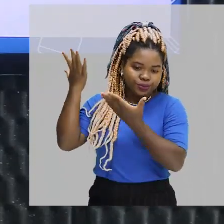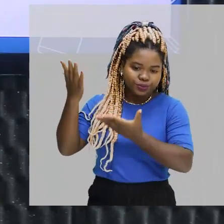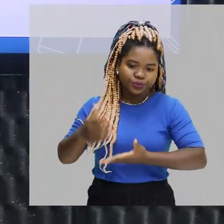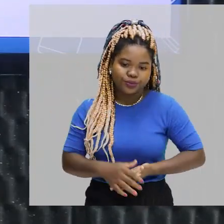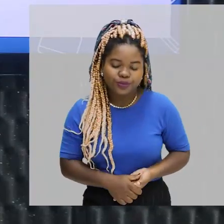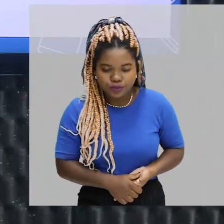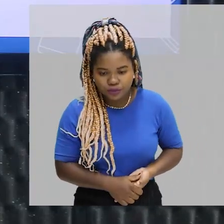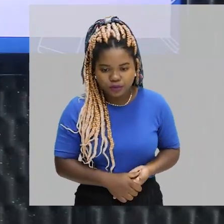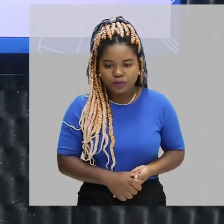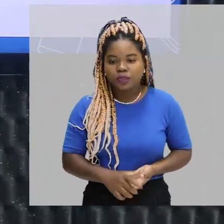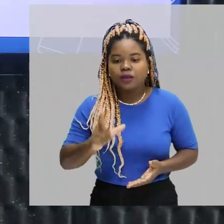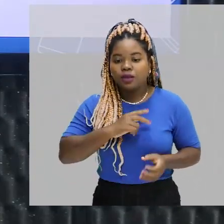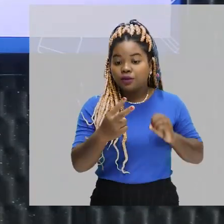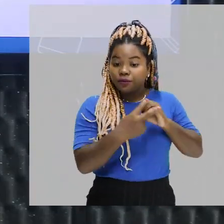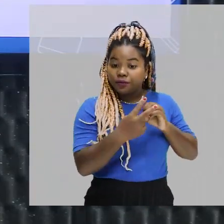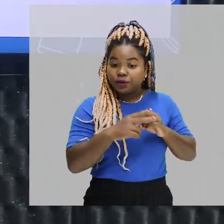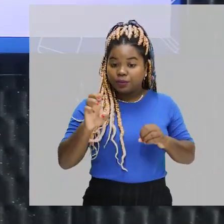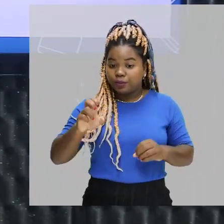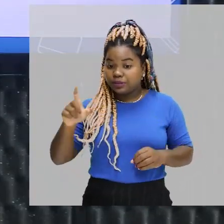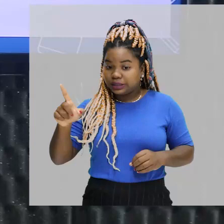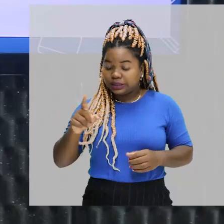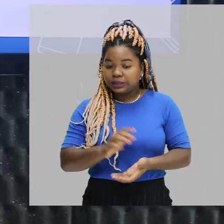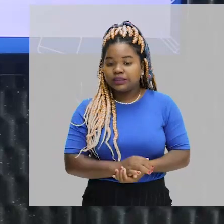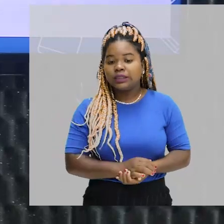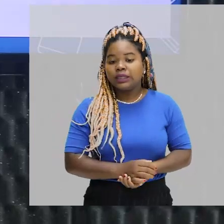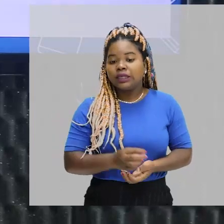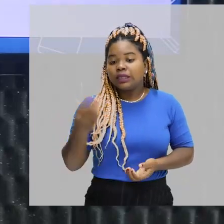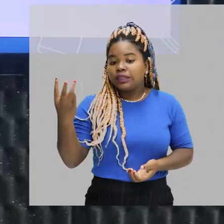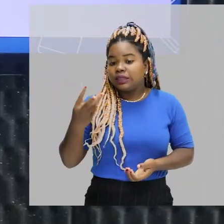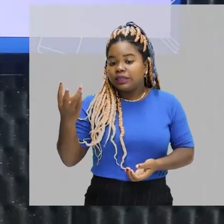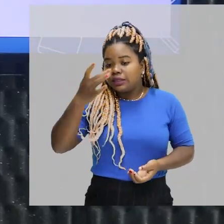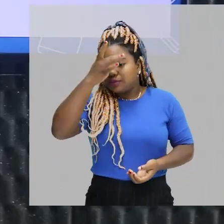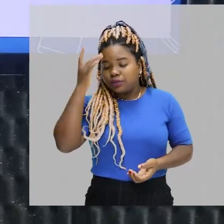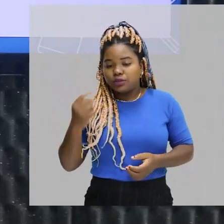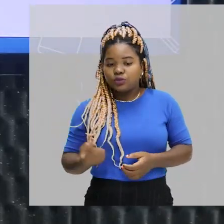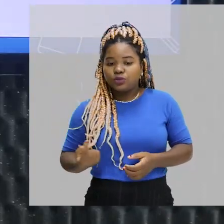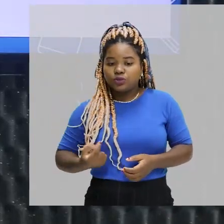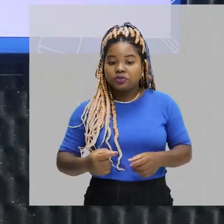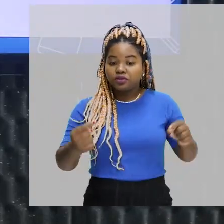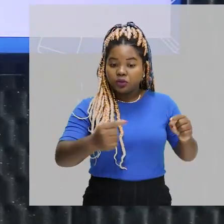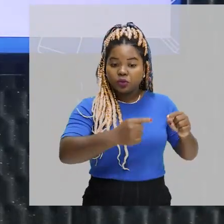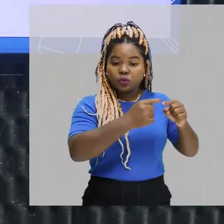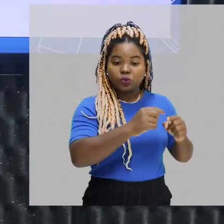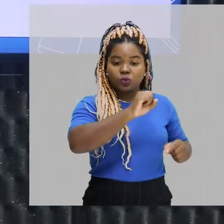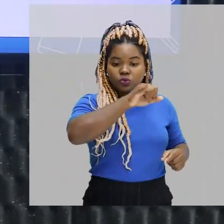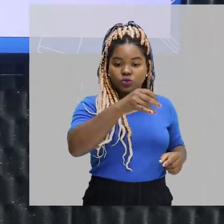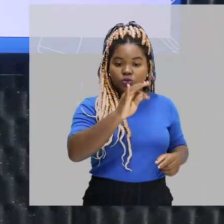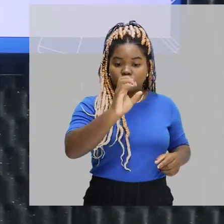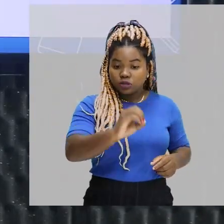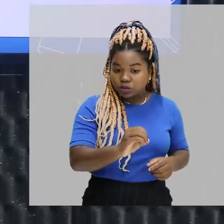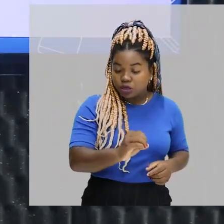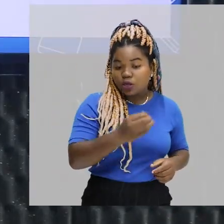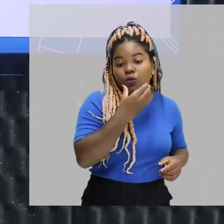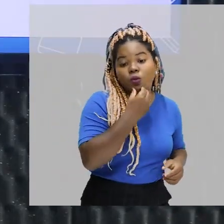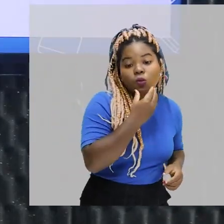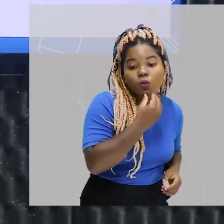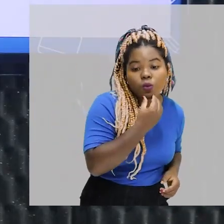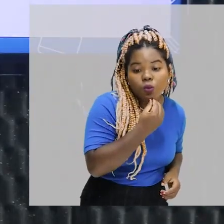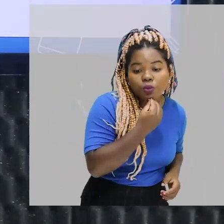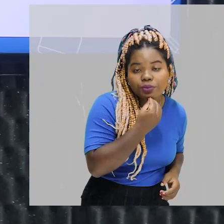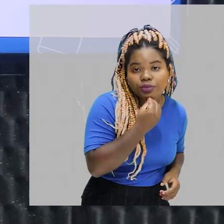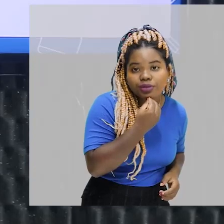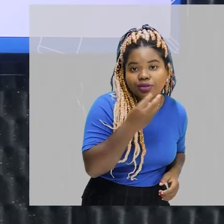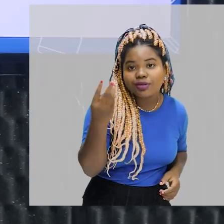dorminhocos. Então, eu tenho o verbo aqui, na terceira pessoa do singular, concordando com o sujeito, o homem que está